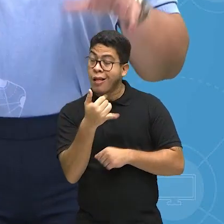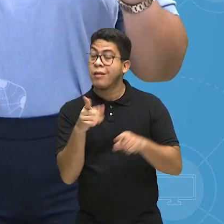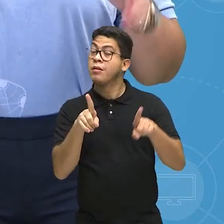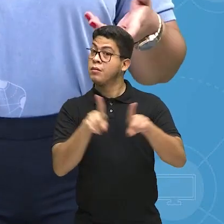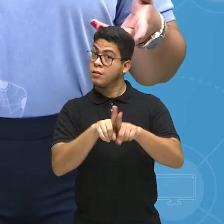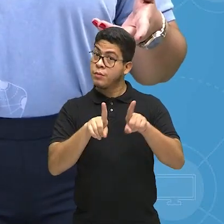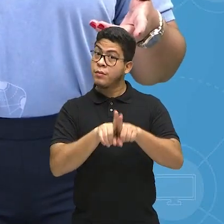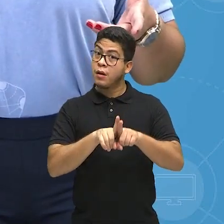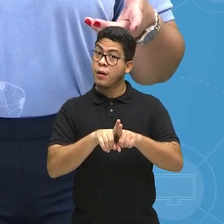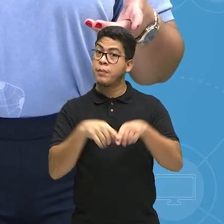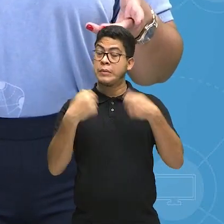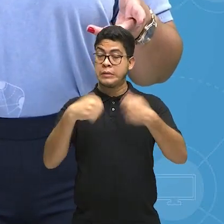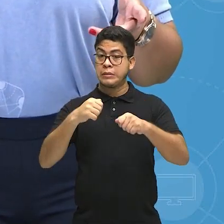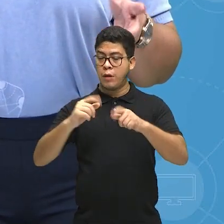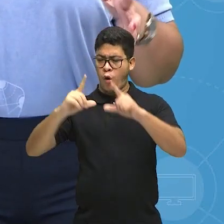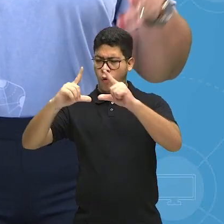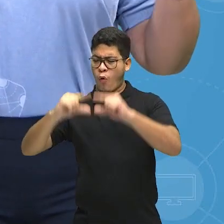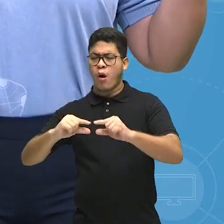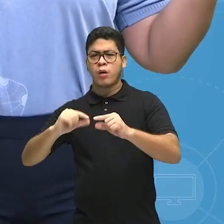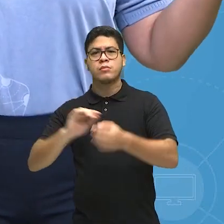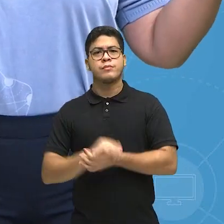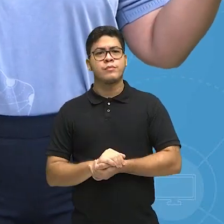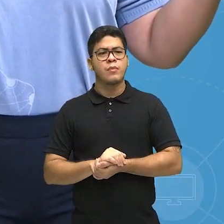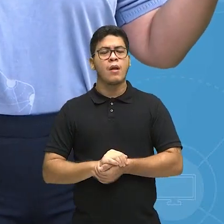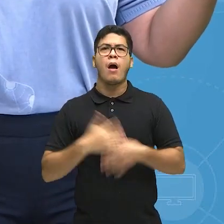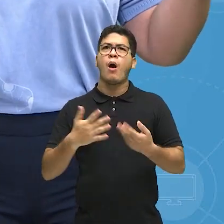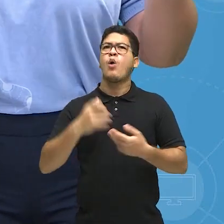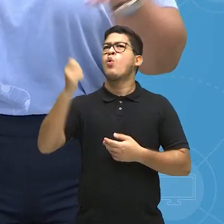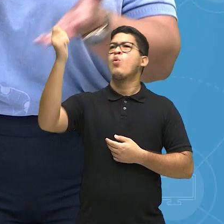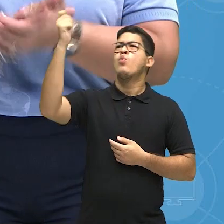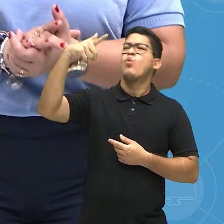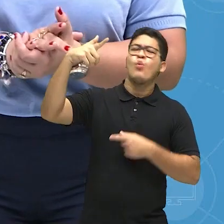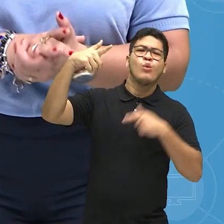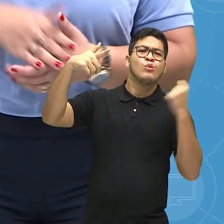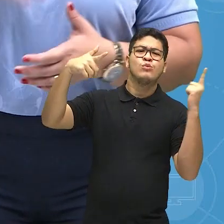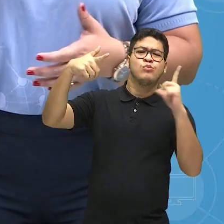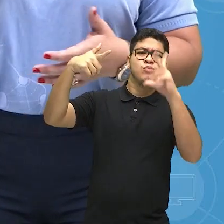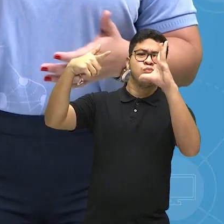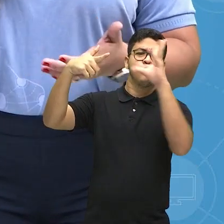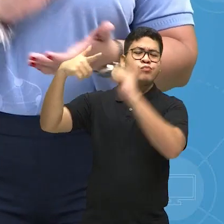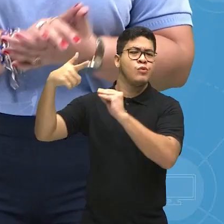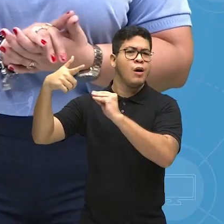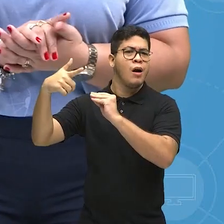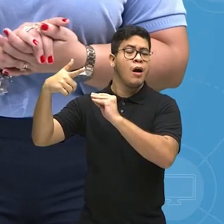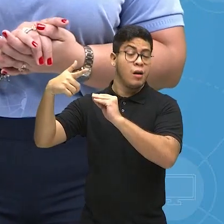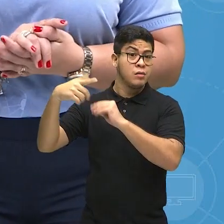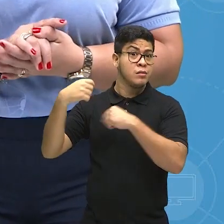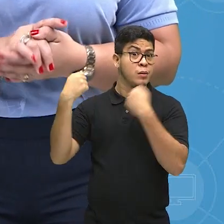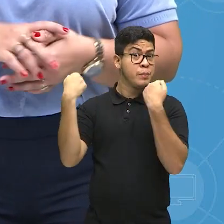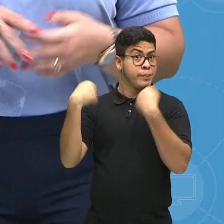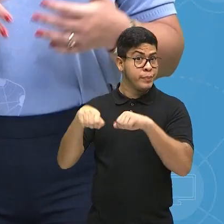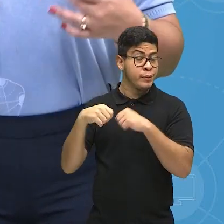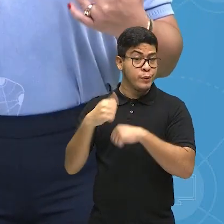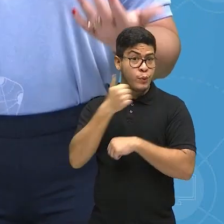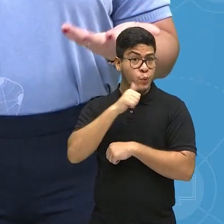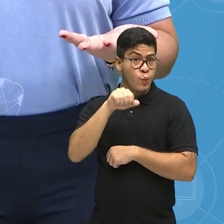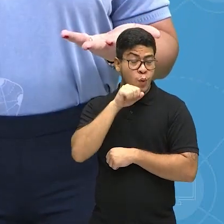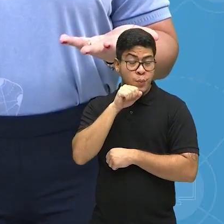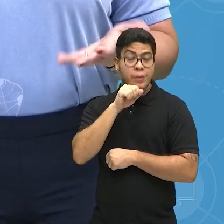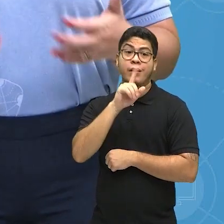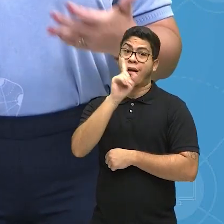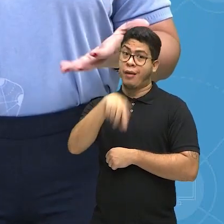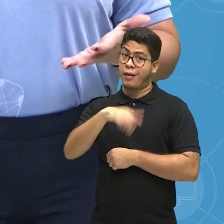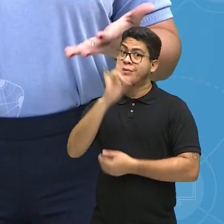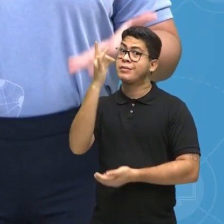né? Aquilo lá que a mamãe reclama toda hora, para que essa luz ligada sem necessidade? É isso mesmo, a sua mãe está certa.